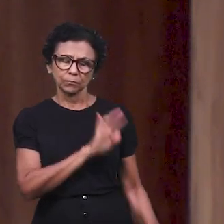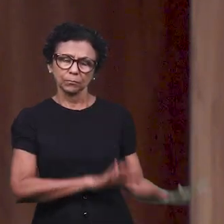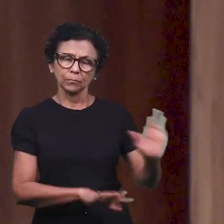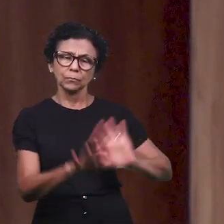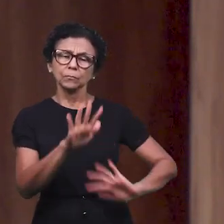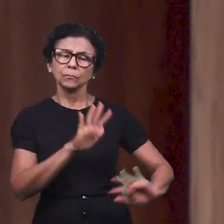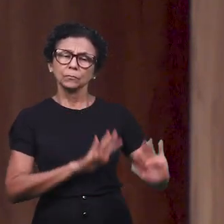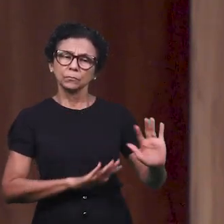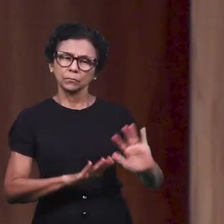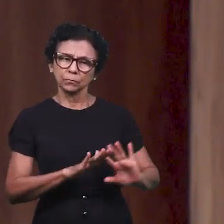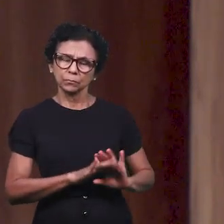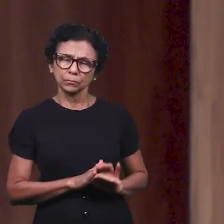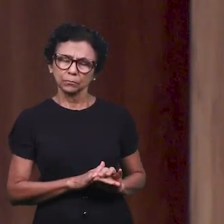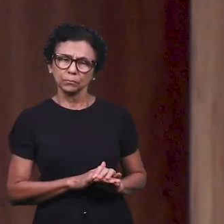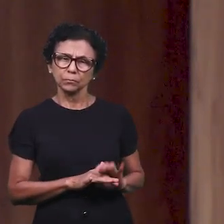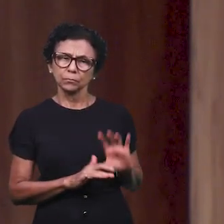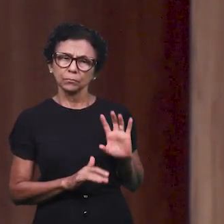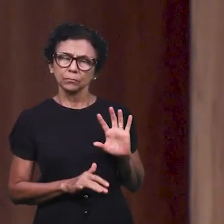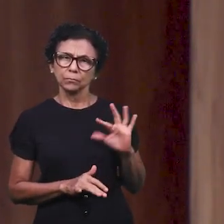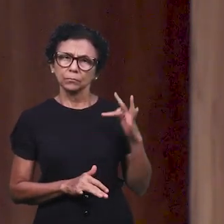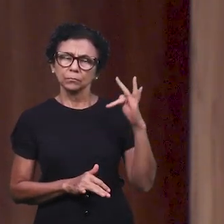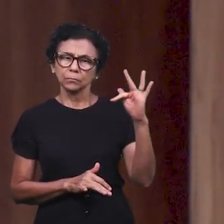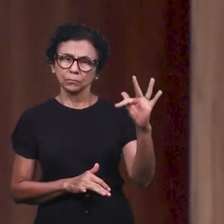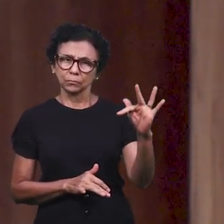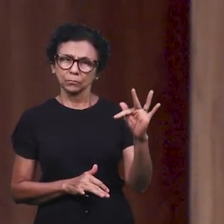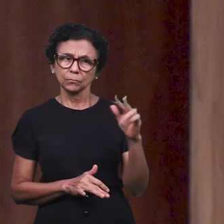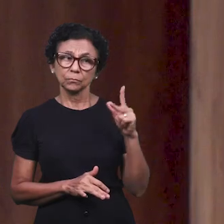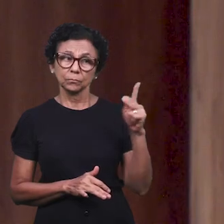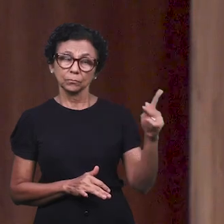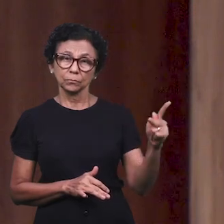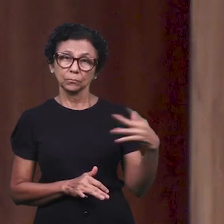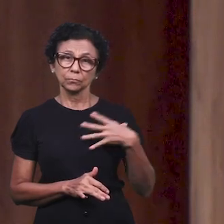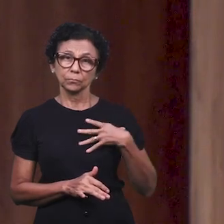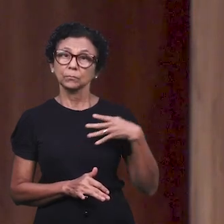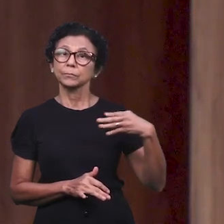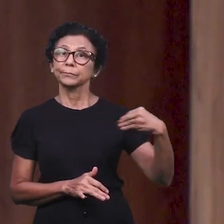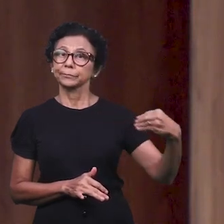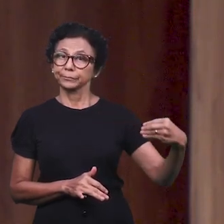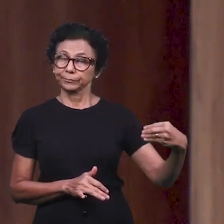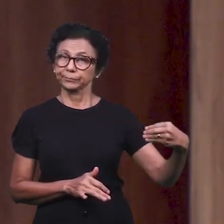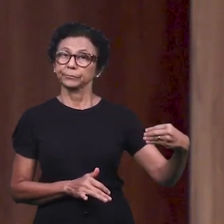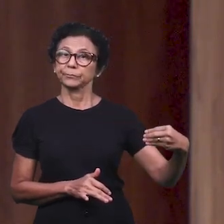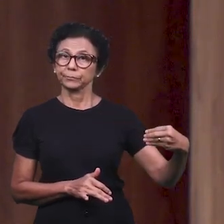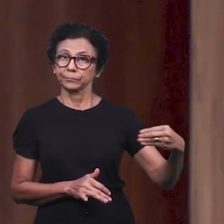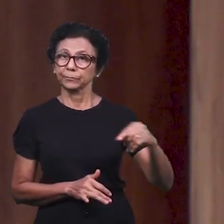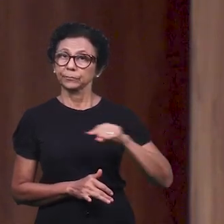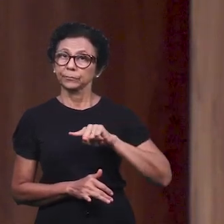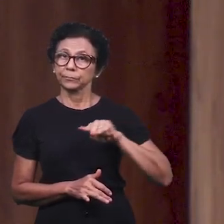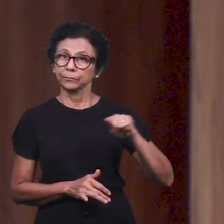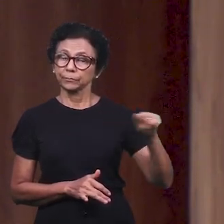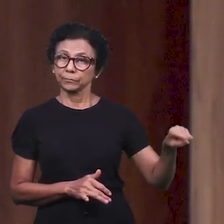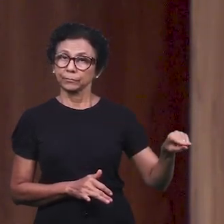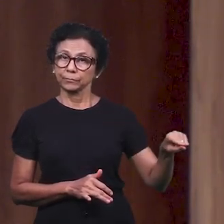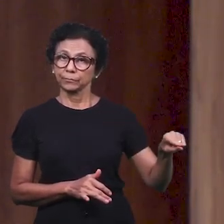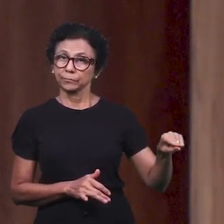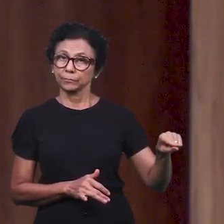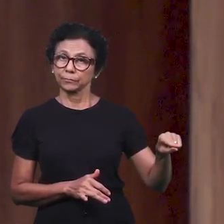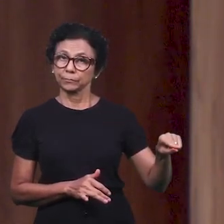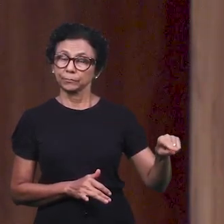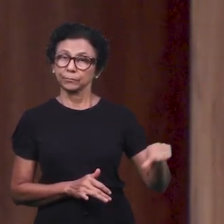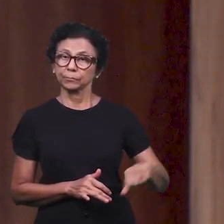cuidado, porque um dia os vossos filhos, eles serão os vossos